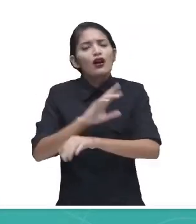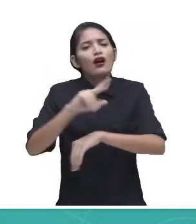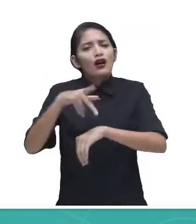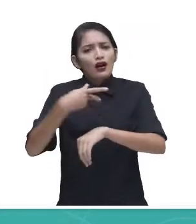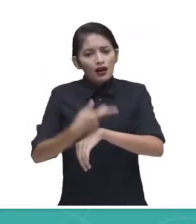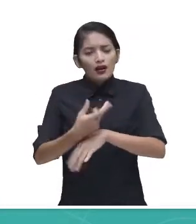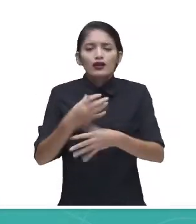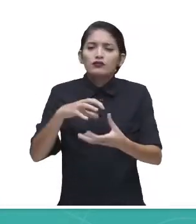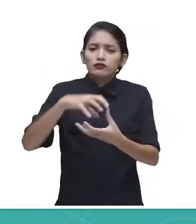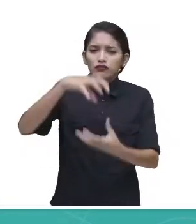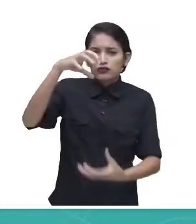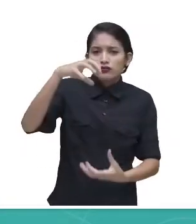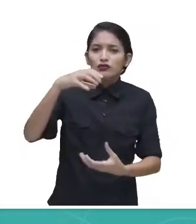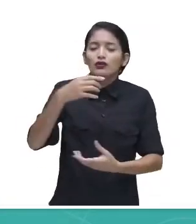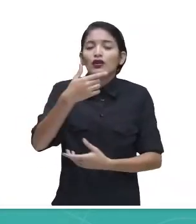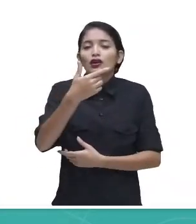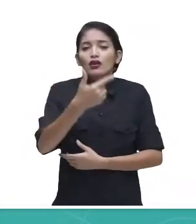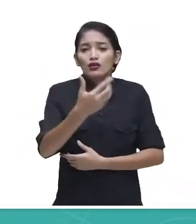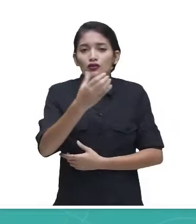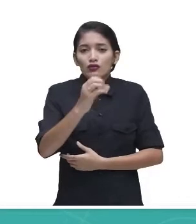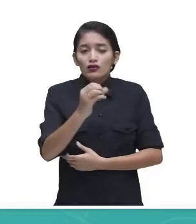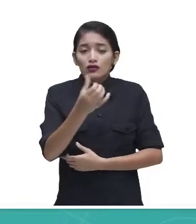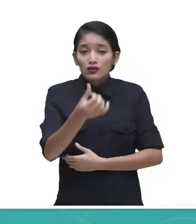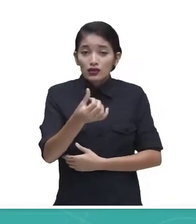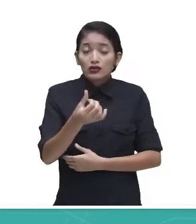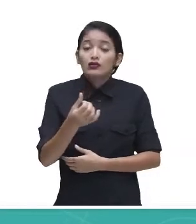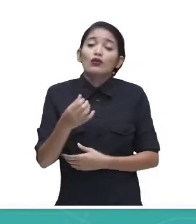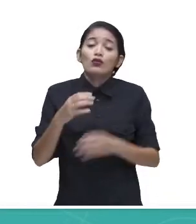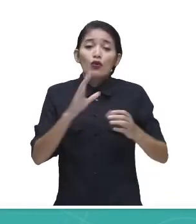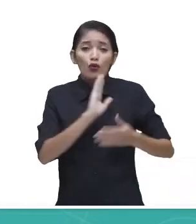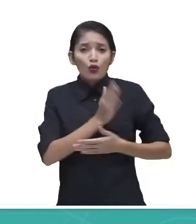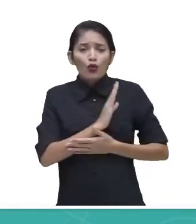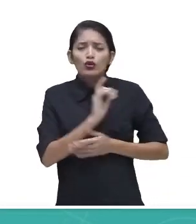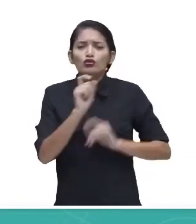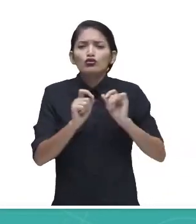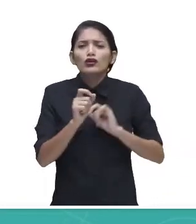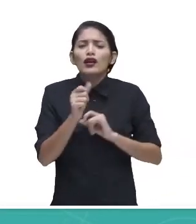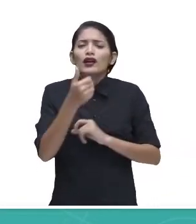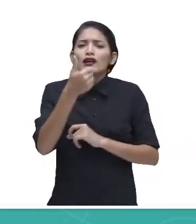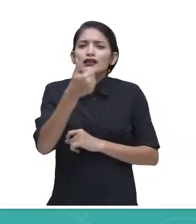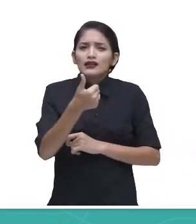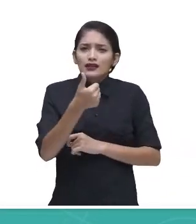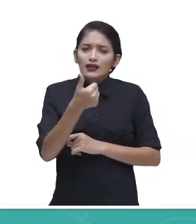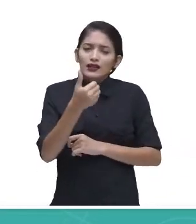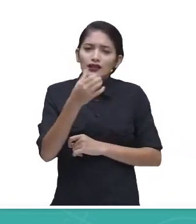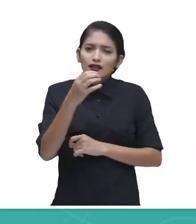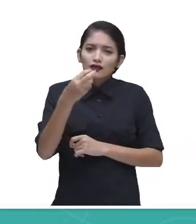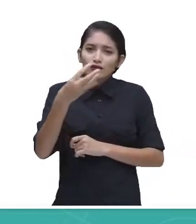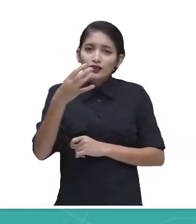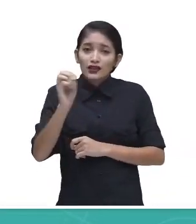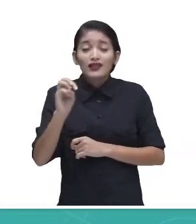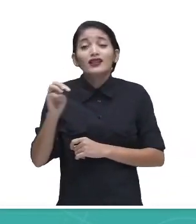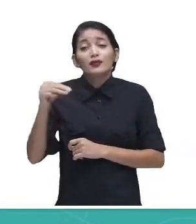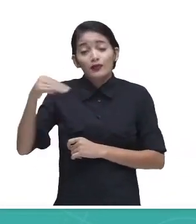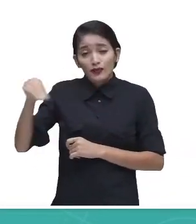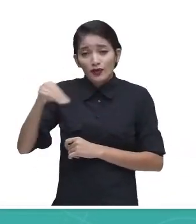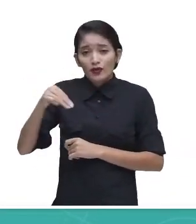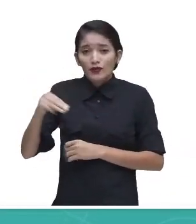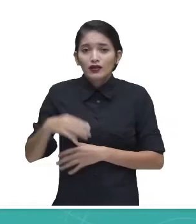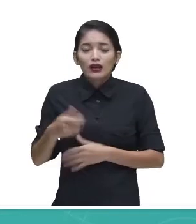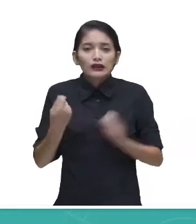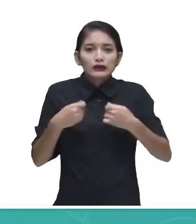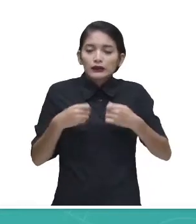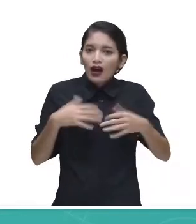de 206. O coração de um bebê chega a bater 130 batimentos por minuto. Então não precisa